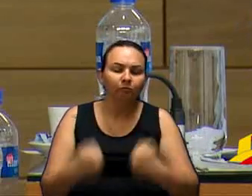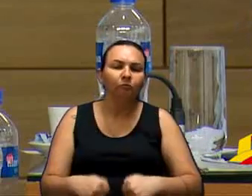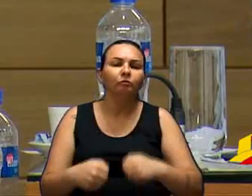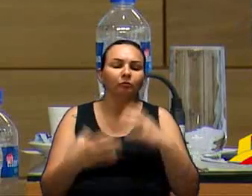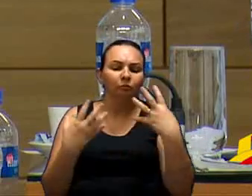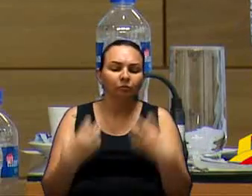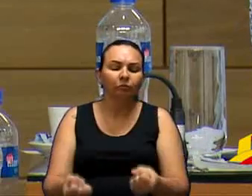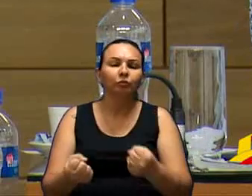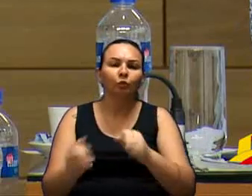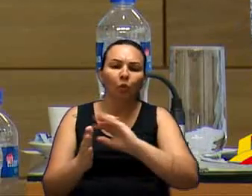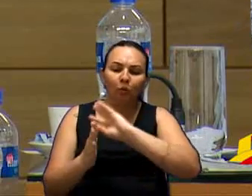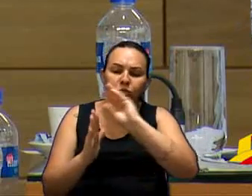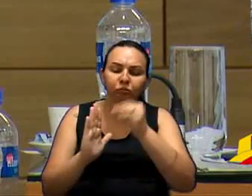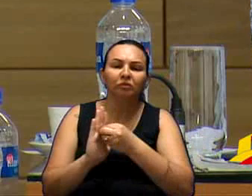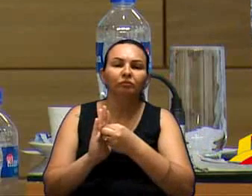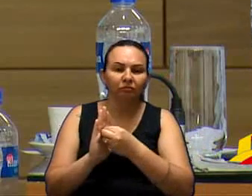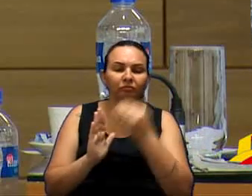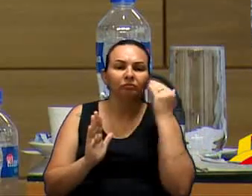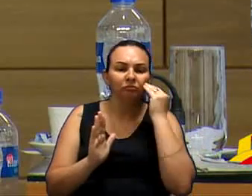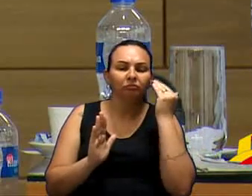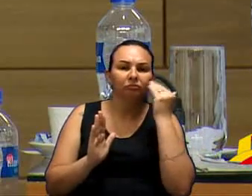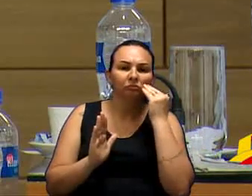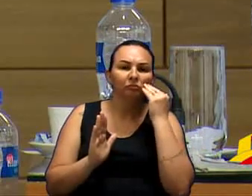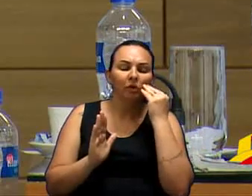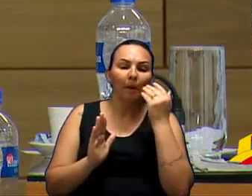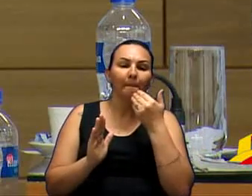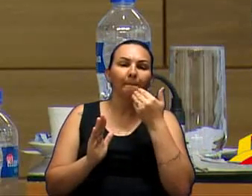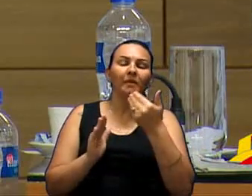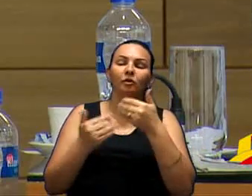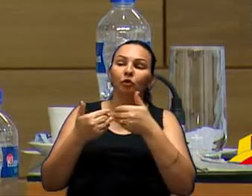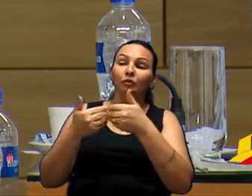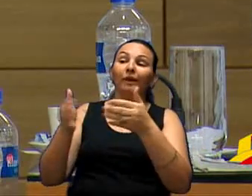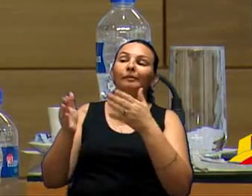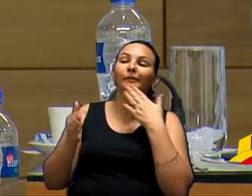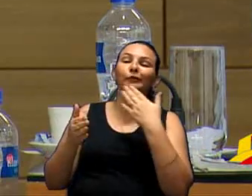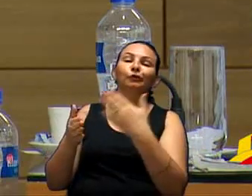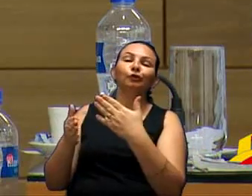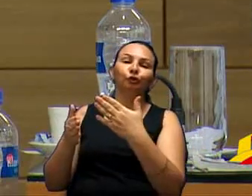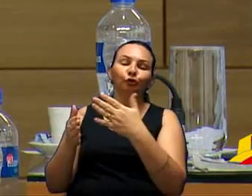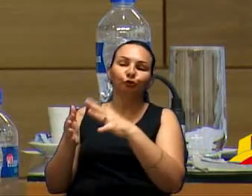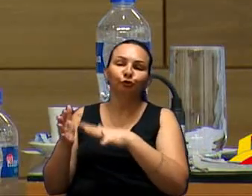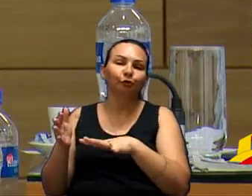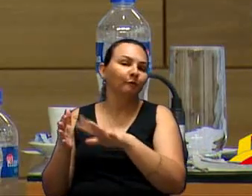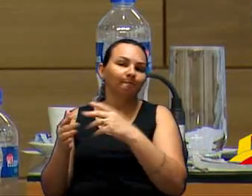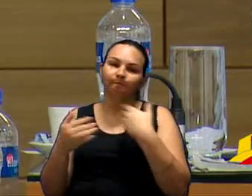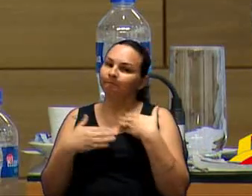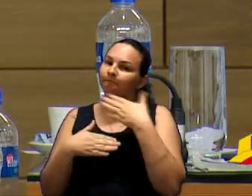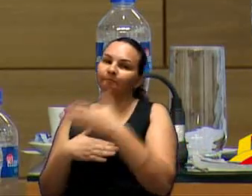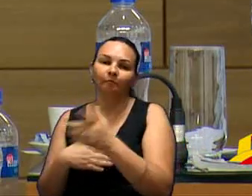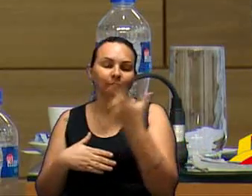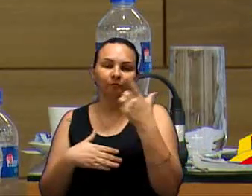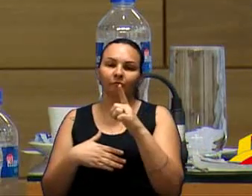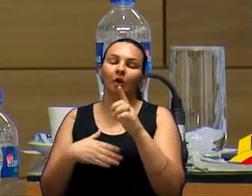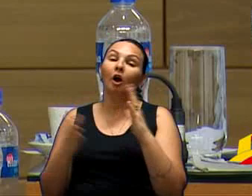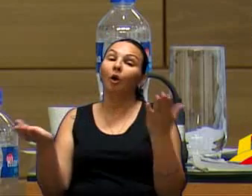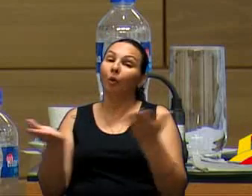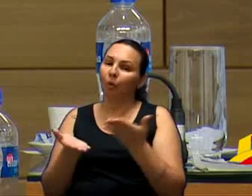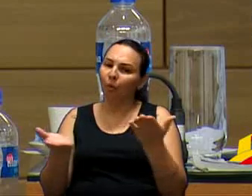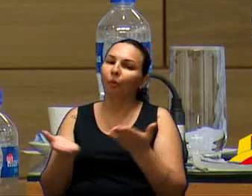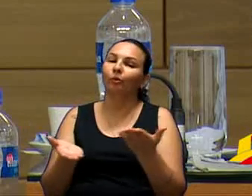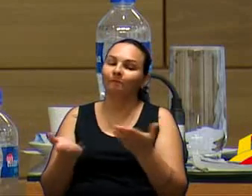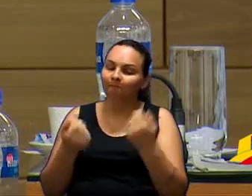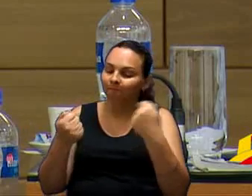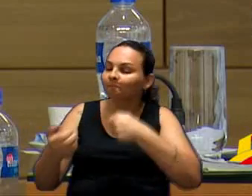tá até porque quando nós estávamos lá nós pedimos espaço na sociedade civil dac não nos foi dada então a guarda na hora de